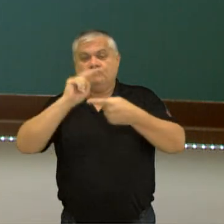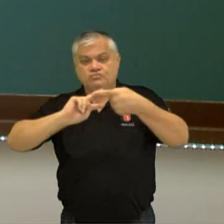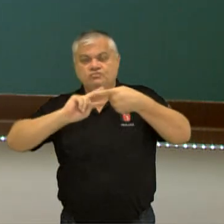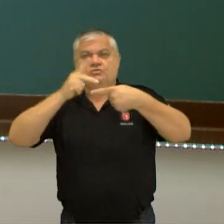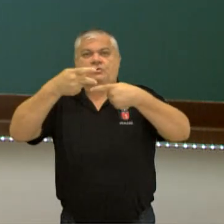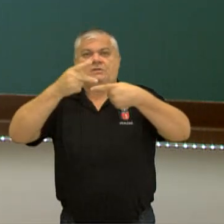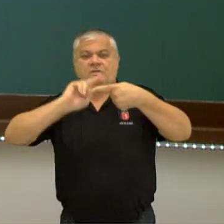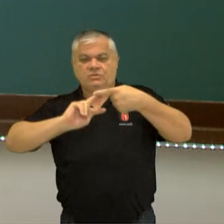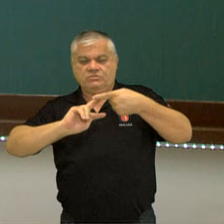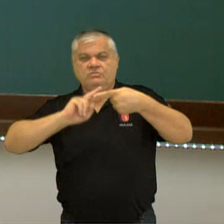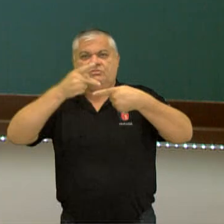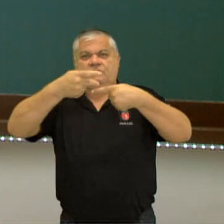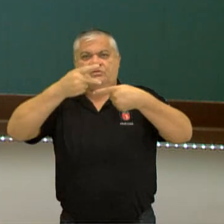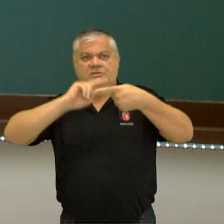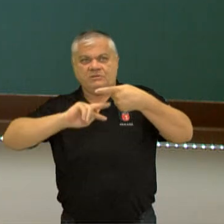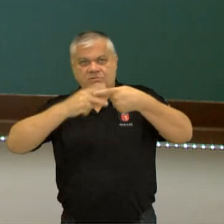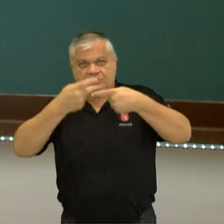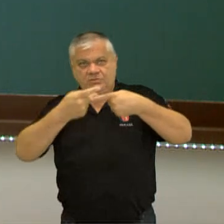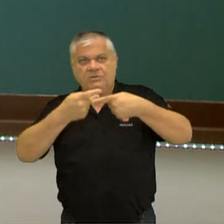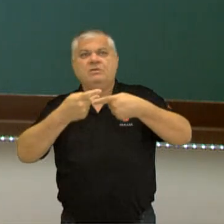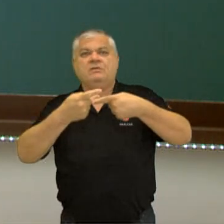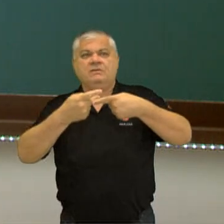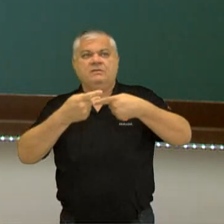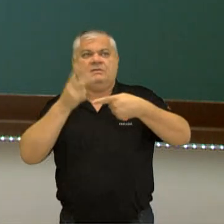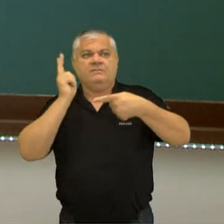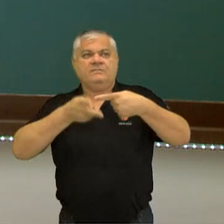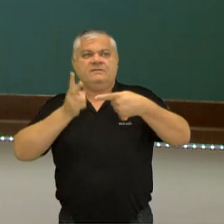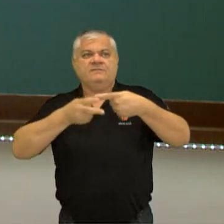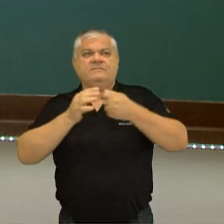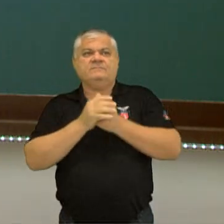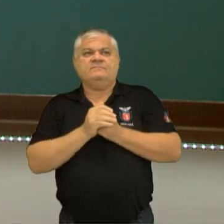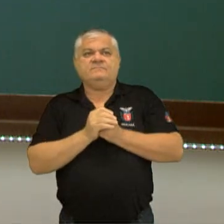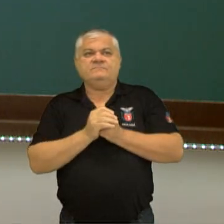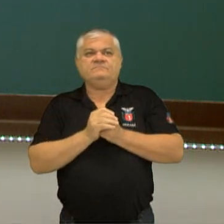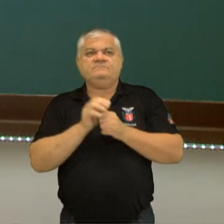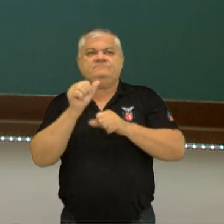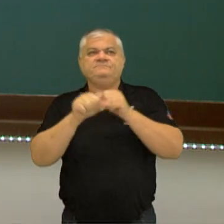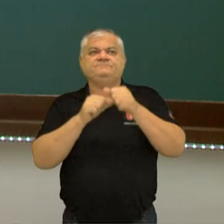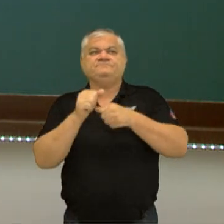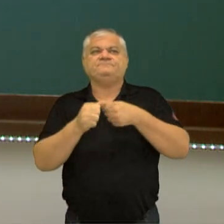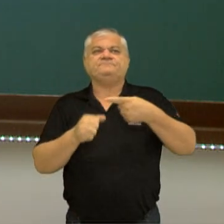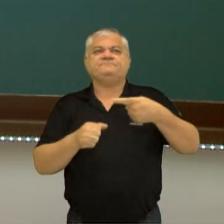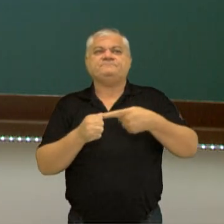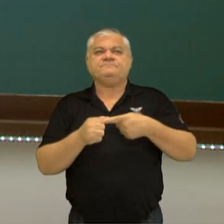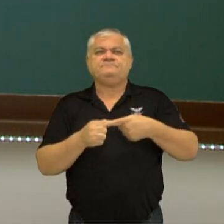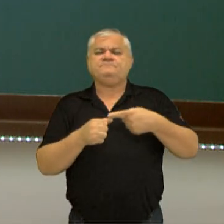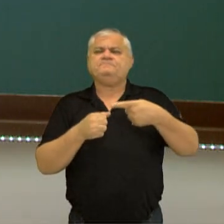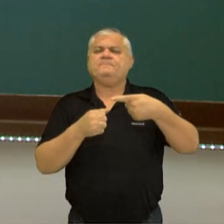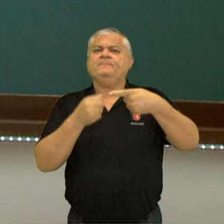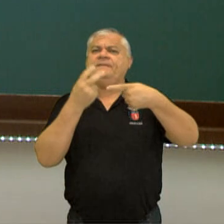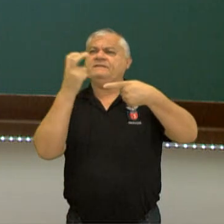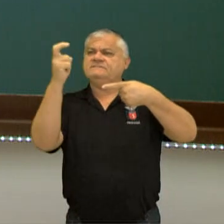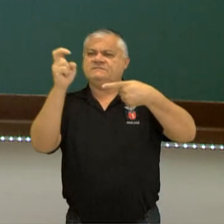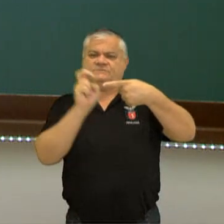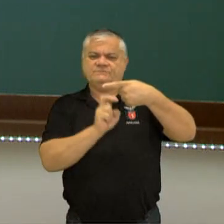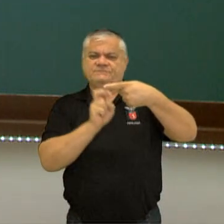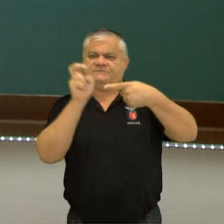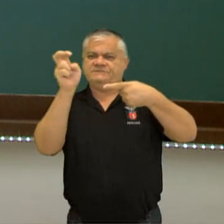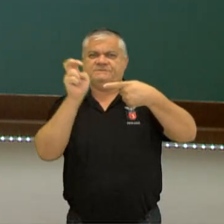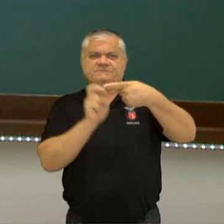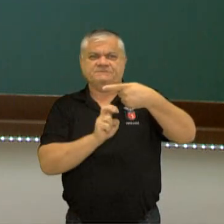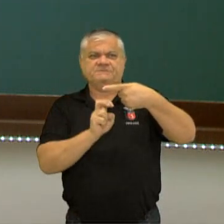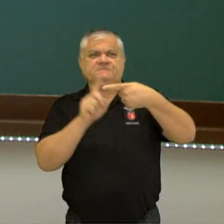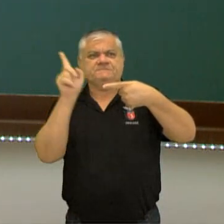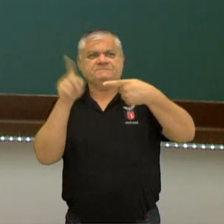inverso. Inverter só de cima para baixo, continua com o mesmo sinal. Então, agora eu multiplico. Bom, o 5 eu posso simplificar com esse 5,